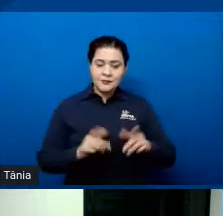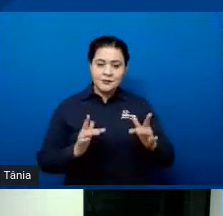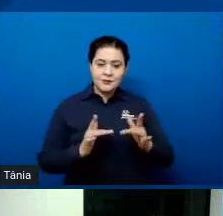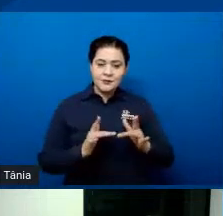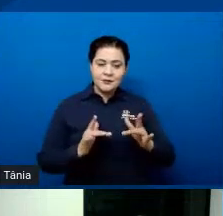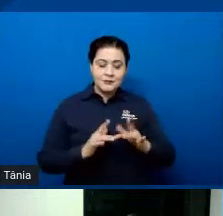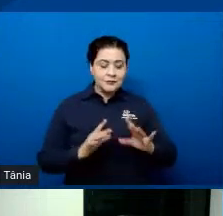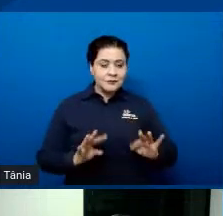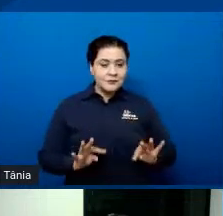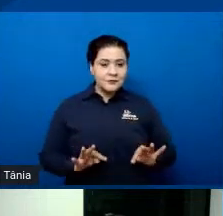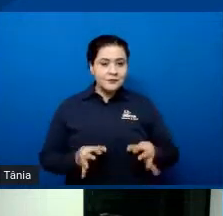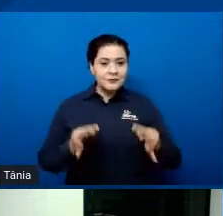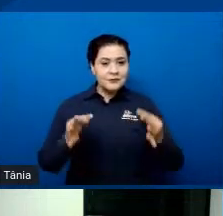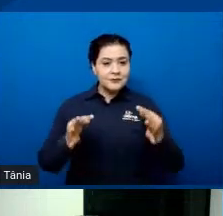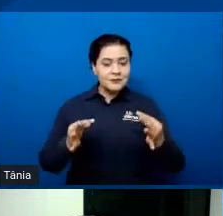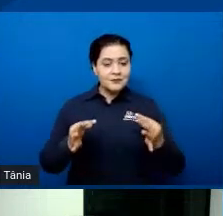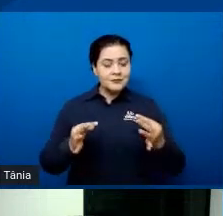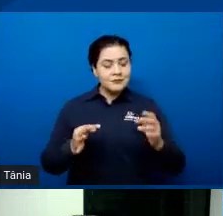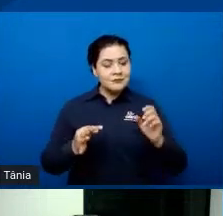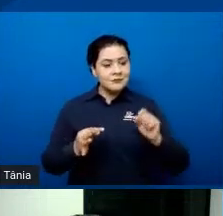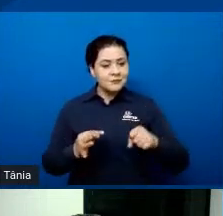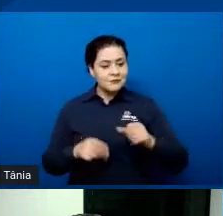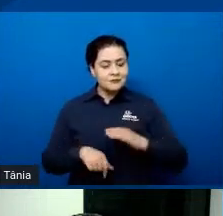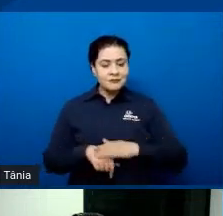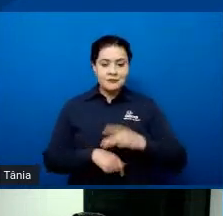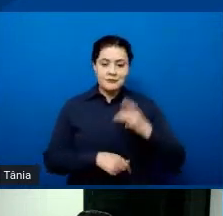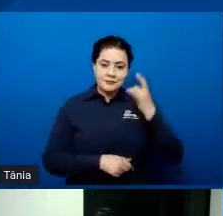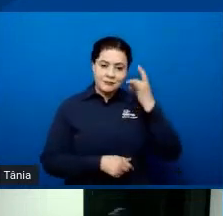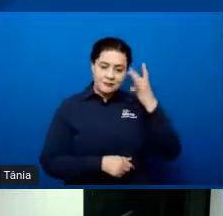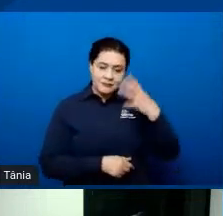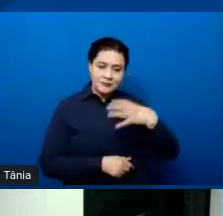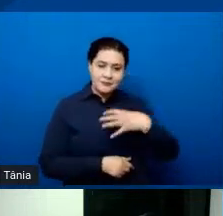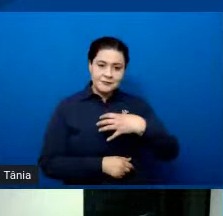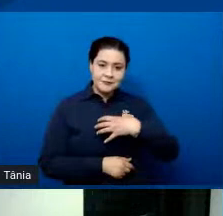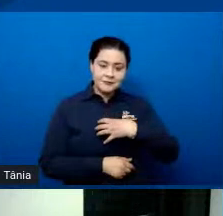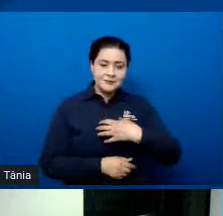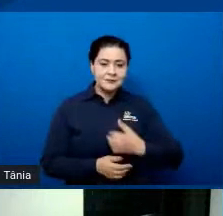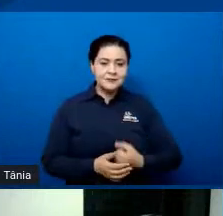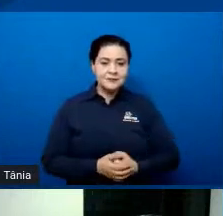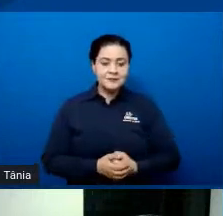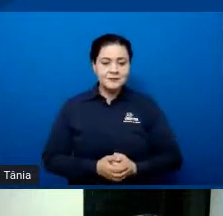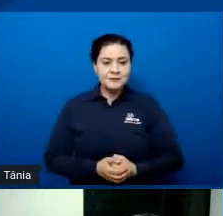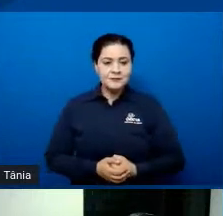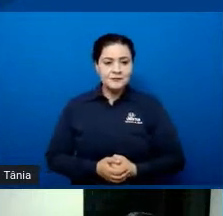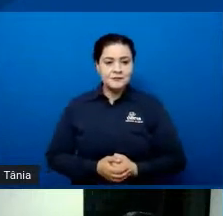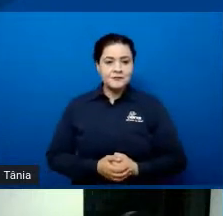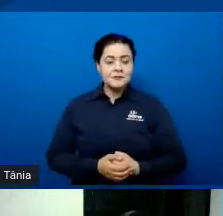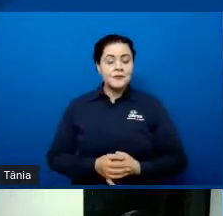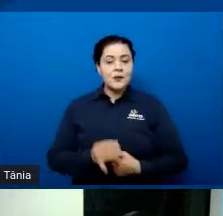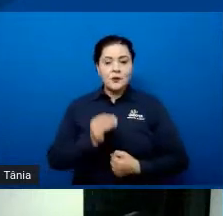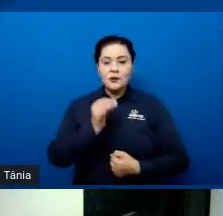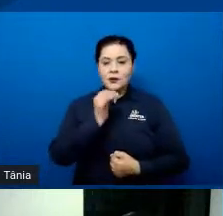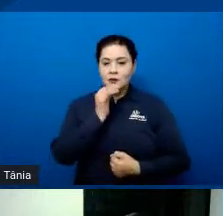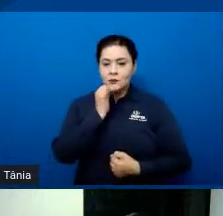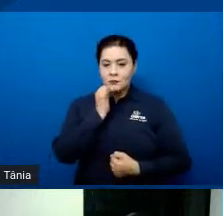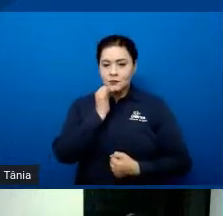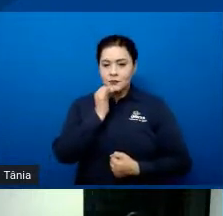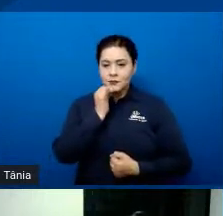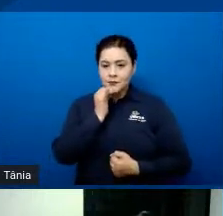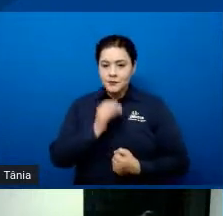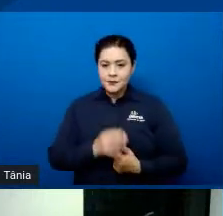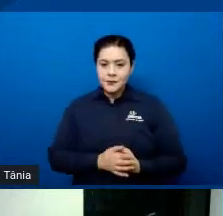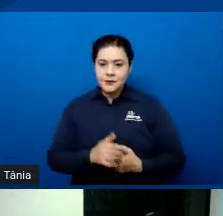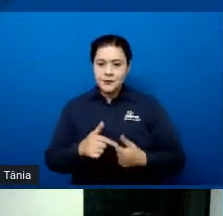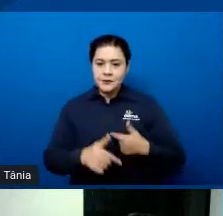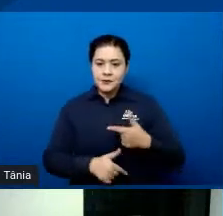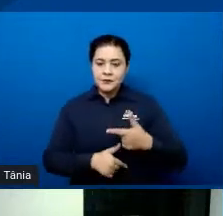essa tecnologia, ela se torna muito mais fácil. Tá? Então, vou dar um exemplo para vocês. Né? No ramo de, eu trabalho